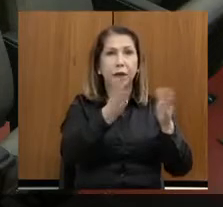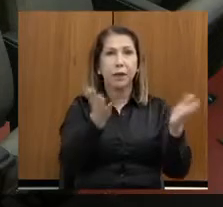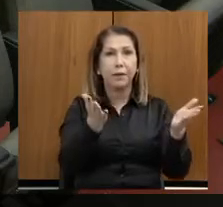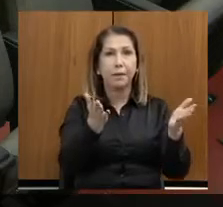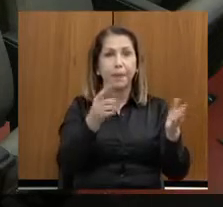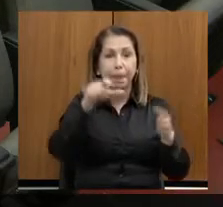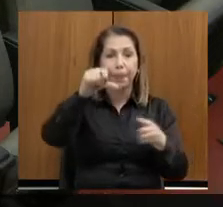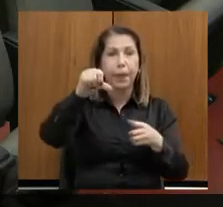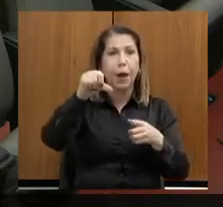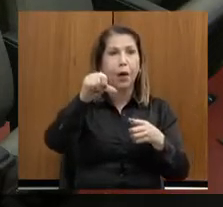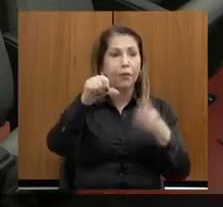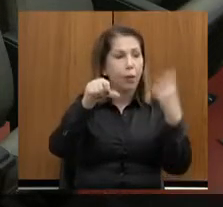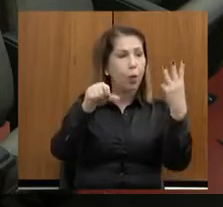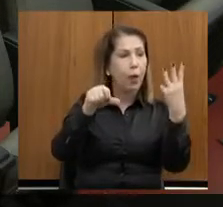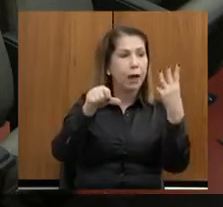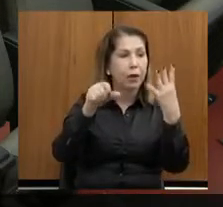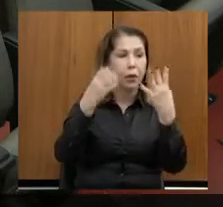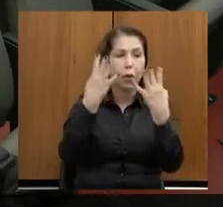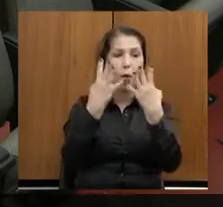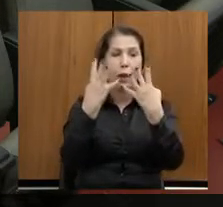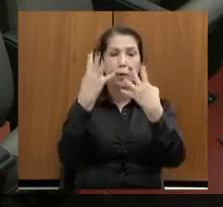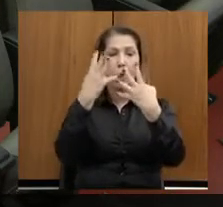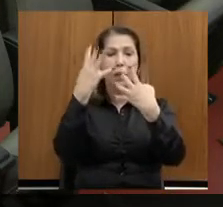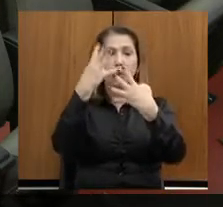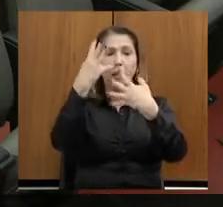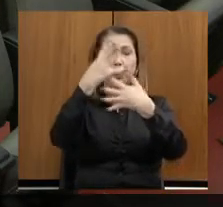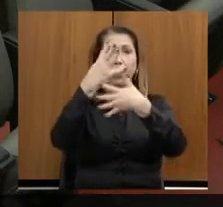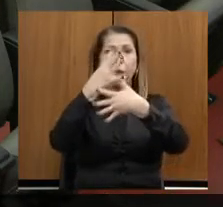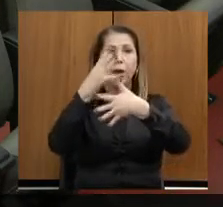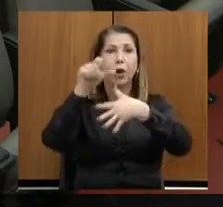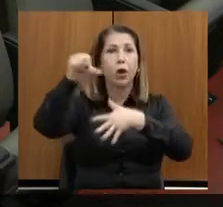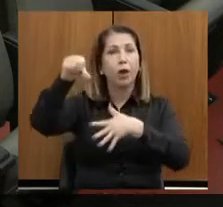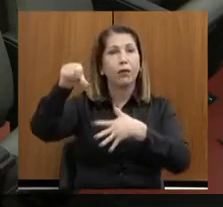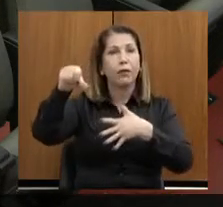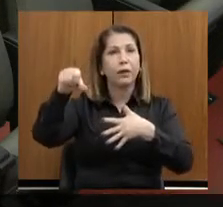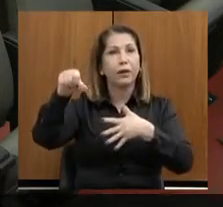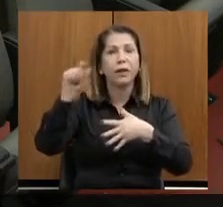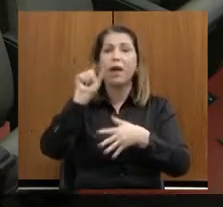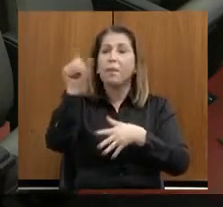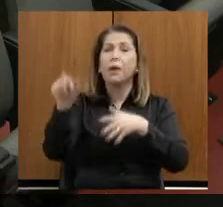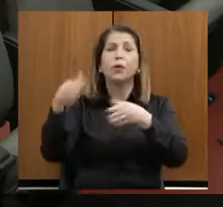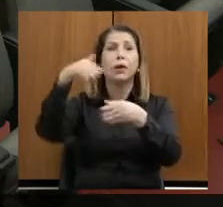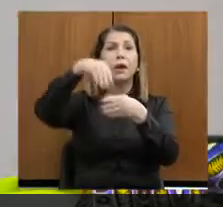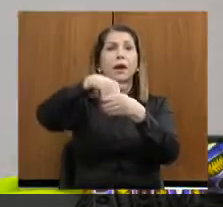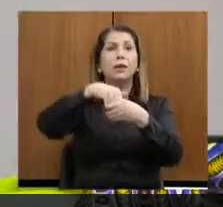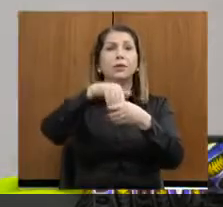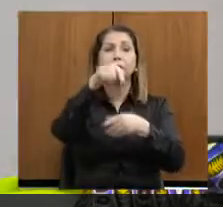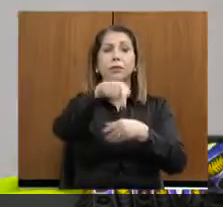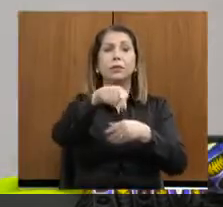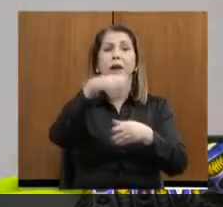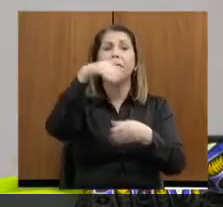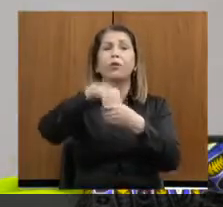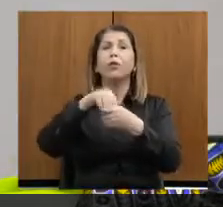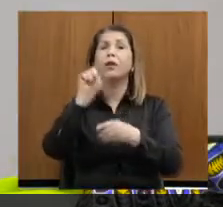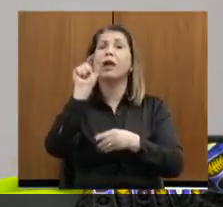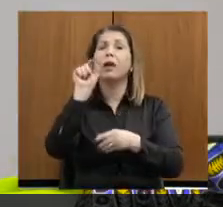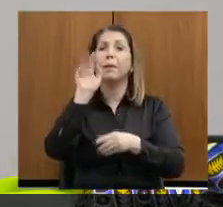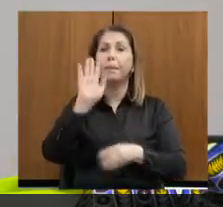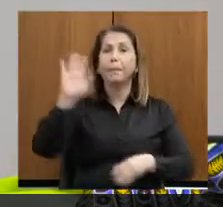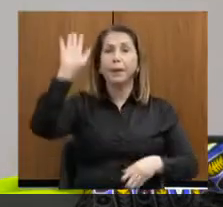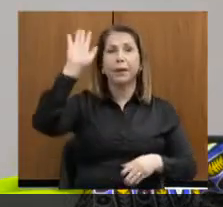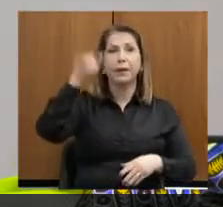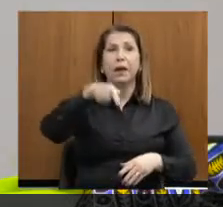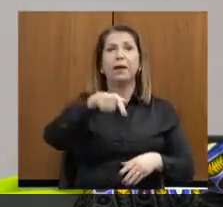a cada mandato de quatro anos e quem elegeu Oh quem voltou